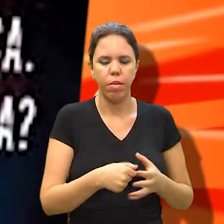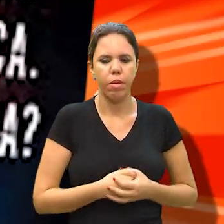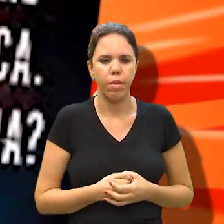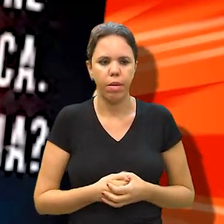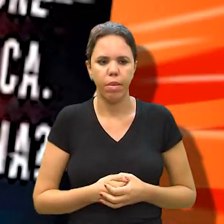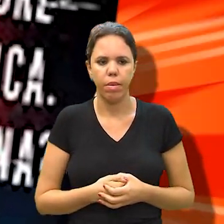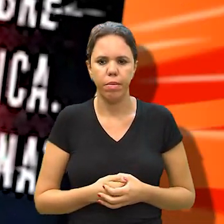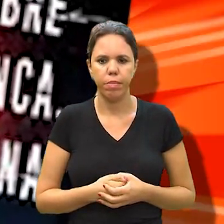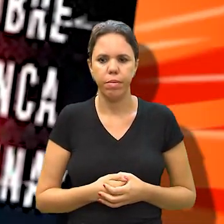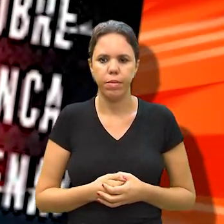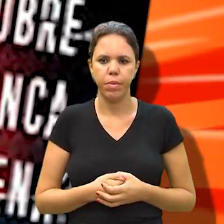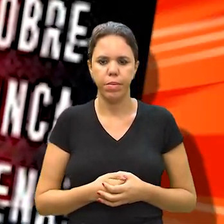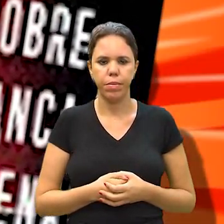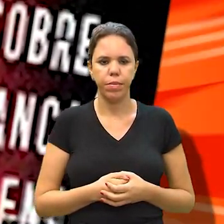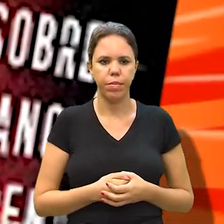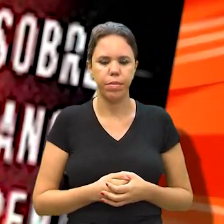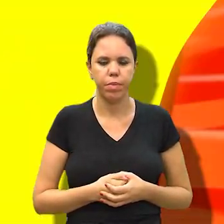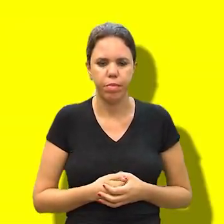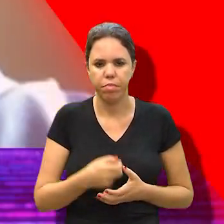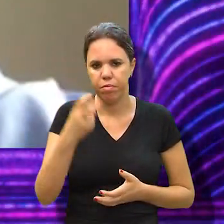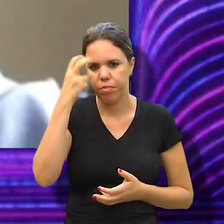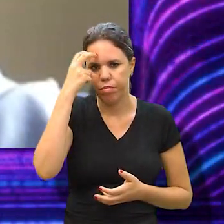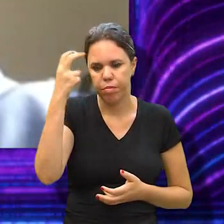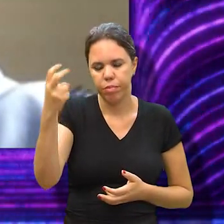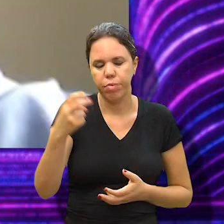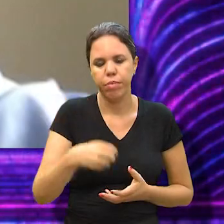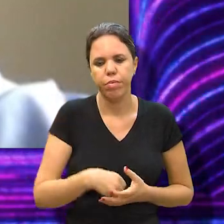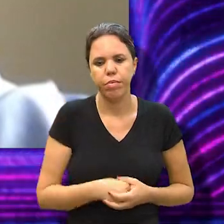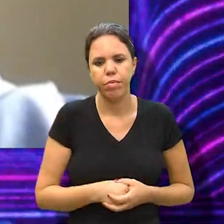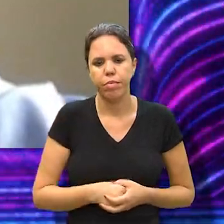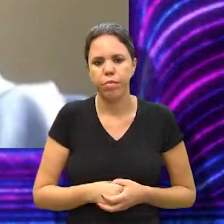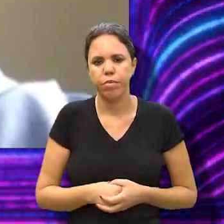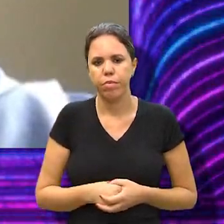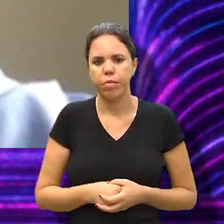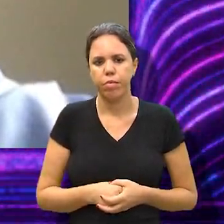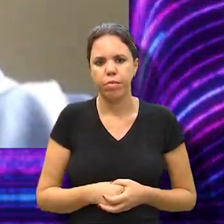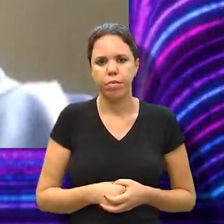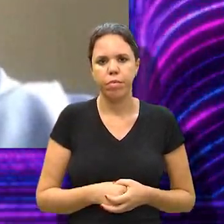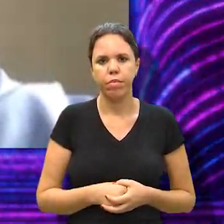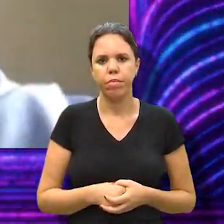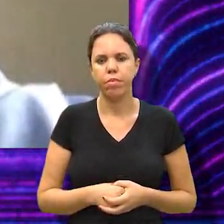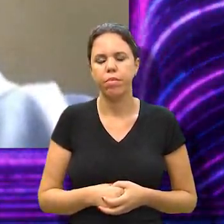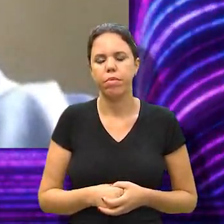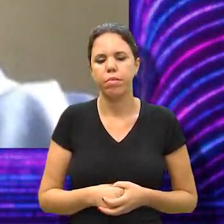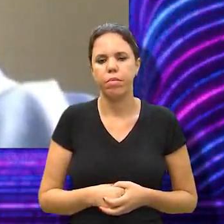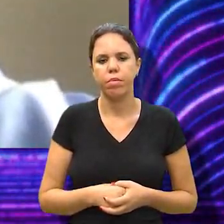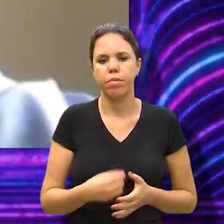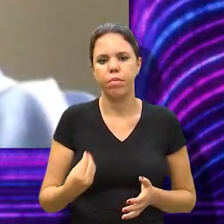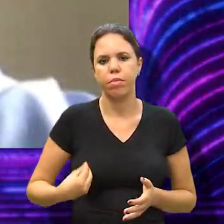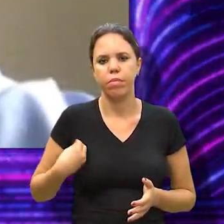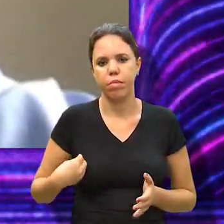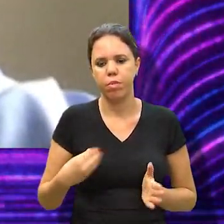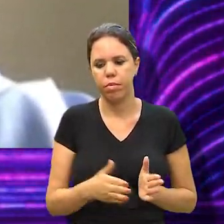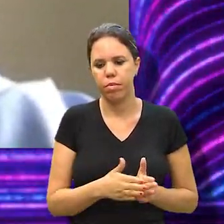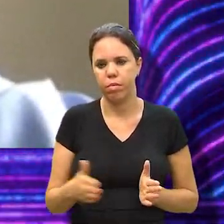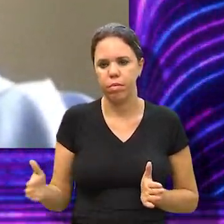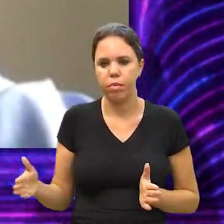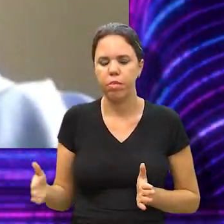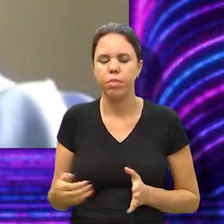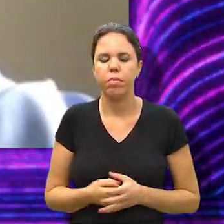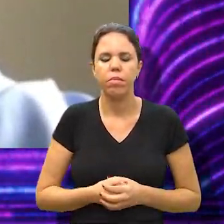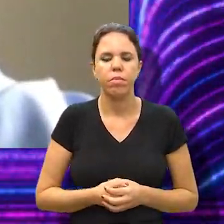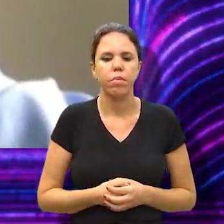uma tribo muito considerada muito inteligente para aquele meio que eles